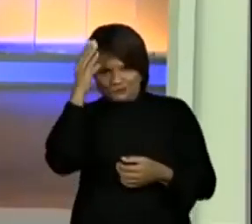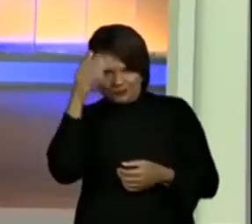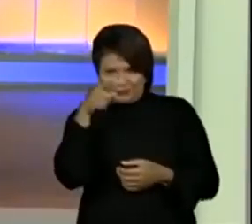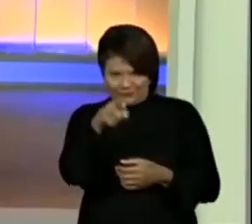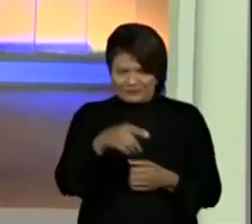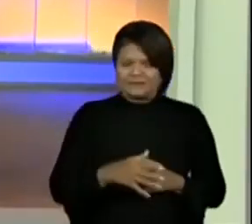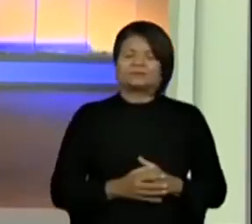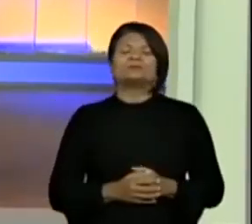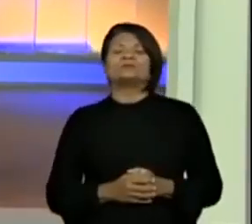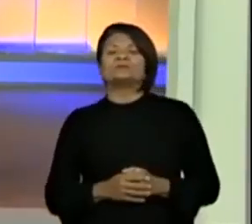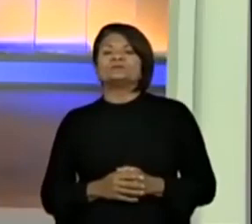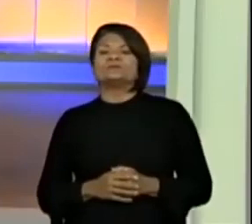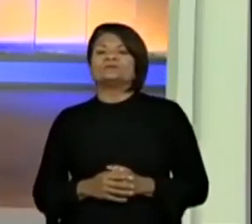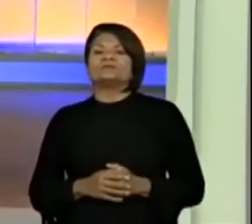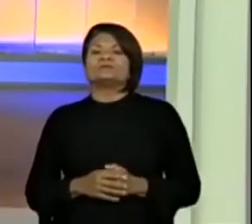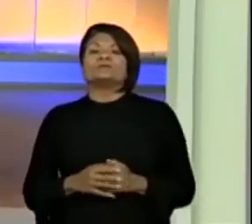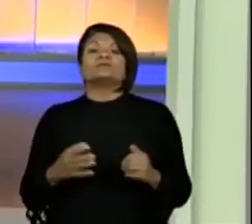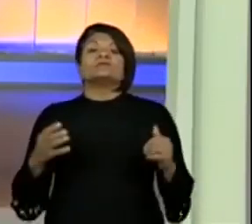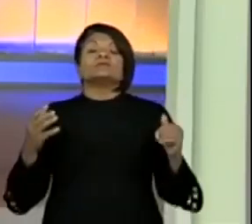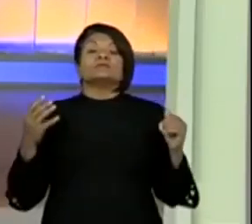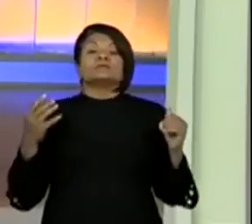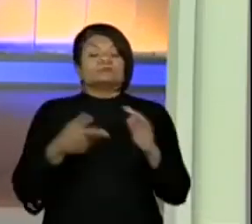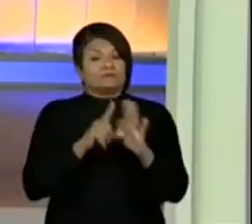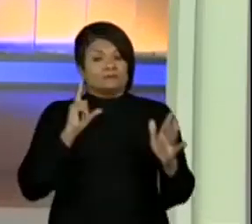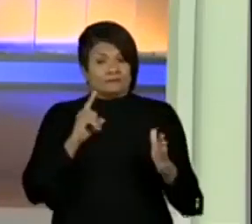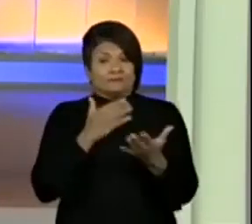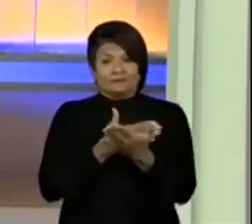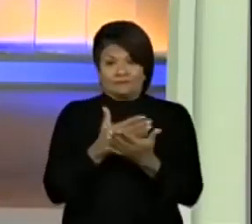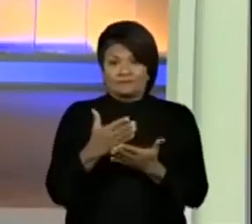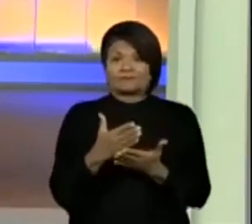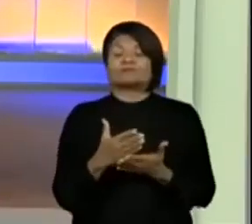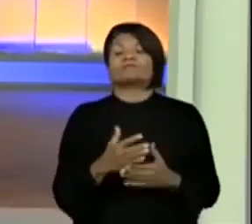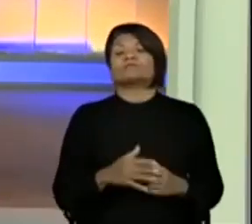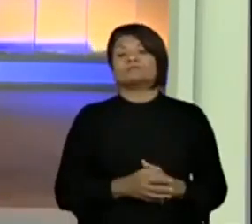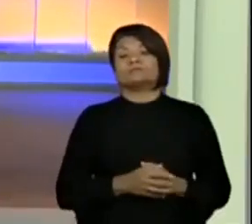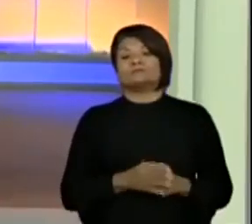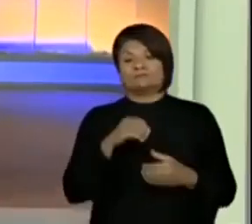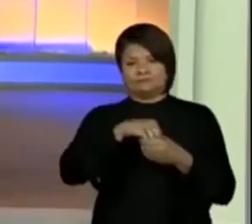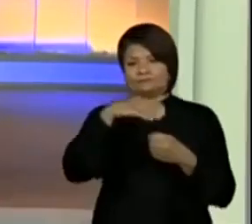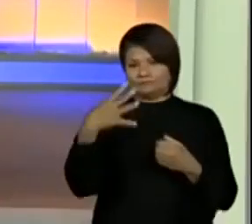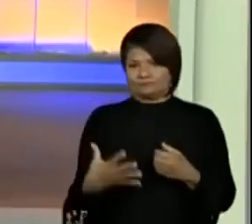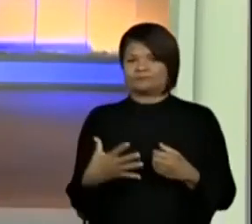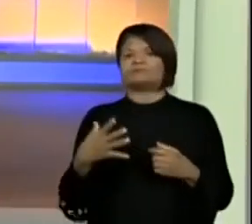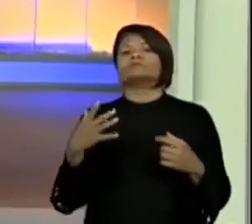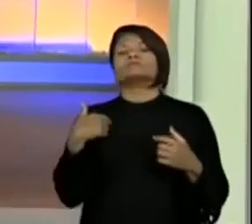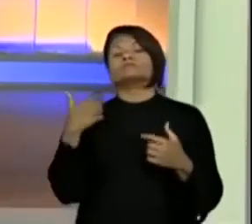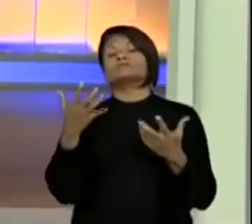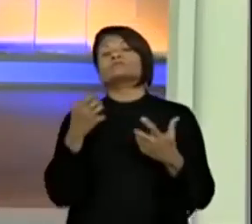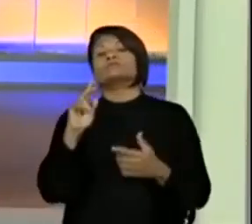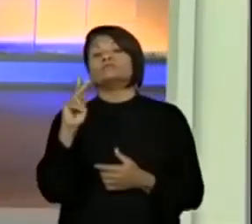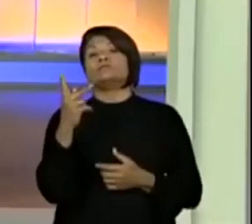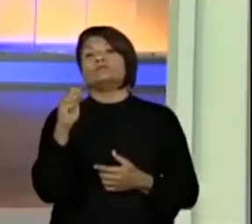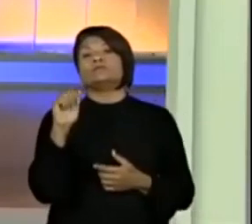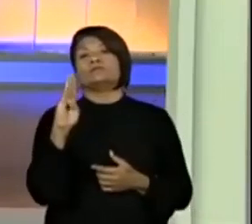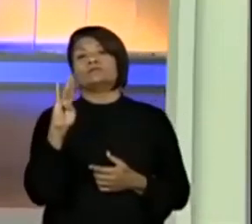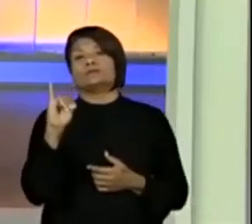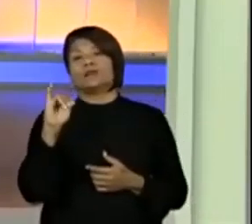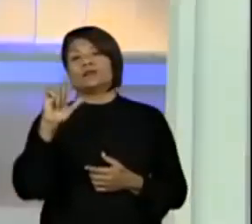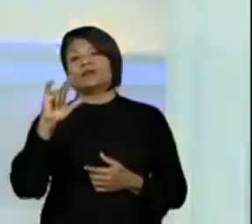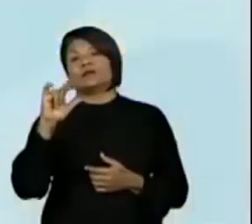beleza? Bom, antes da gente entrar mesmo no conteúdo, quero falar da habilidade. Bom, a